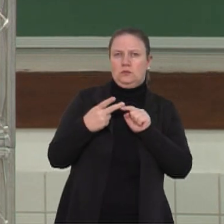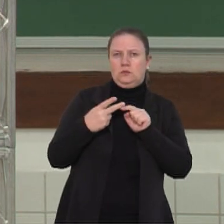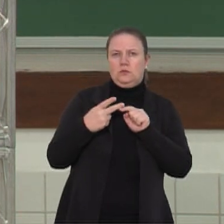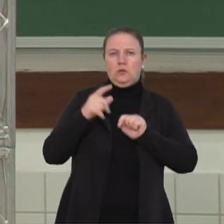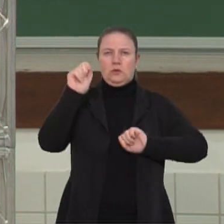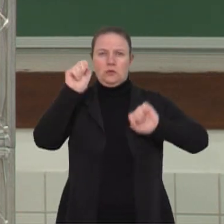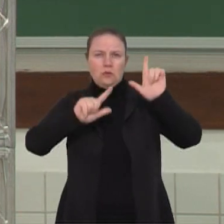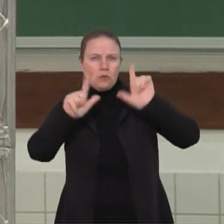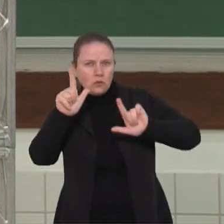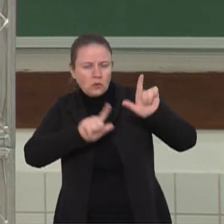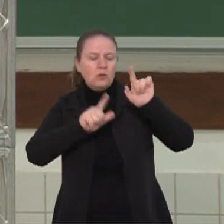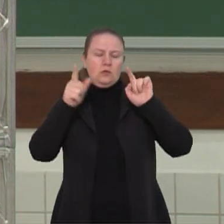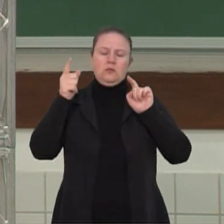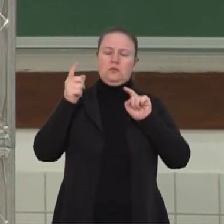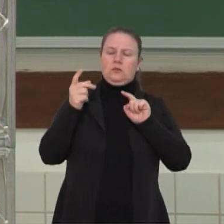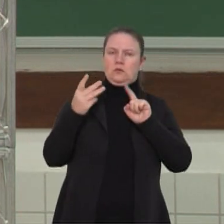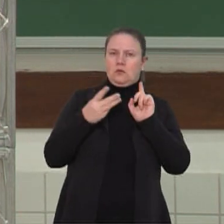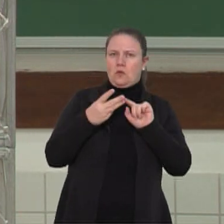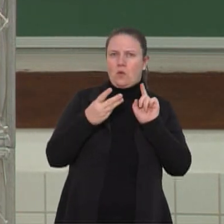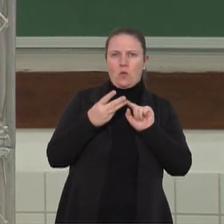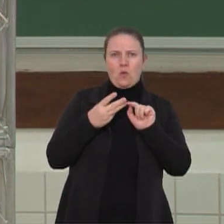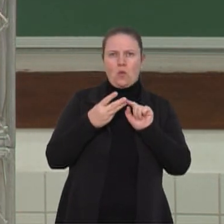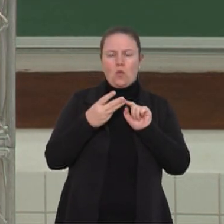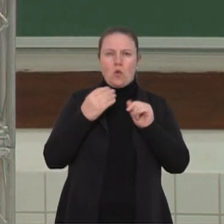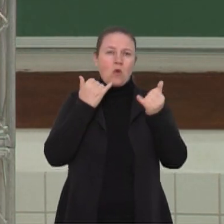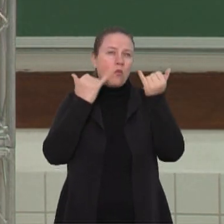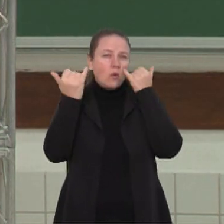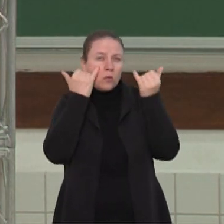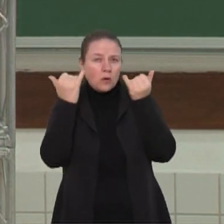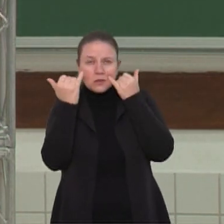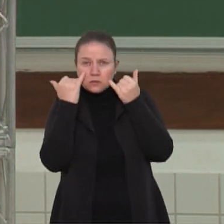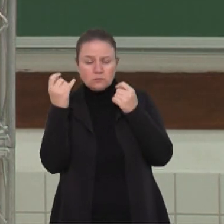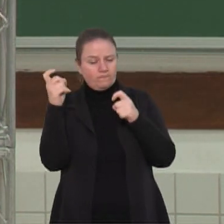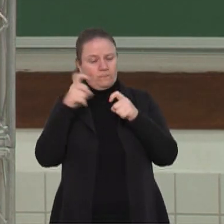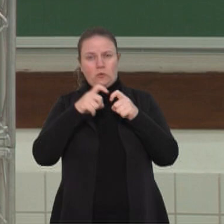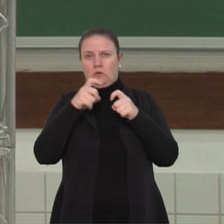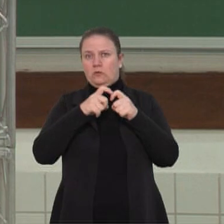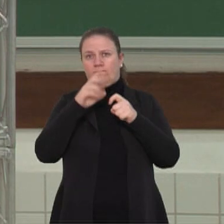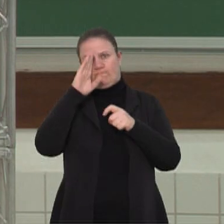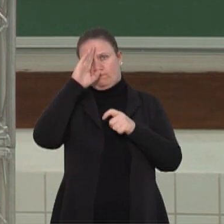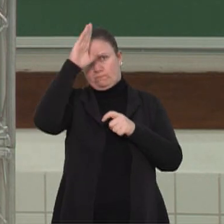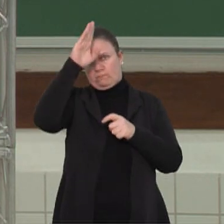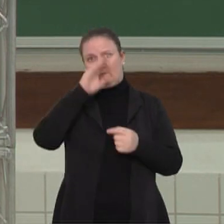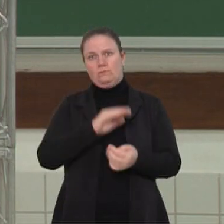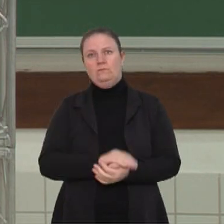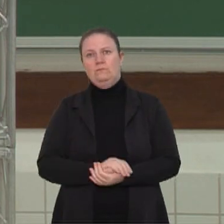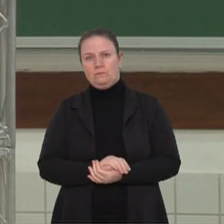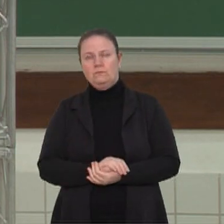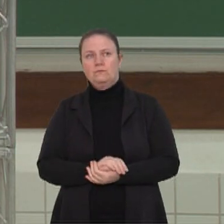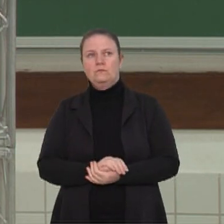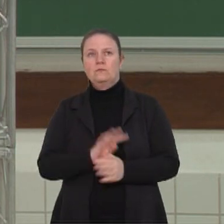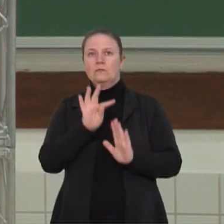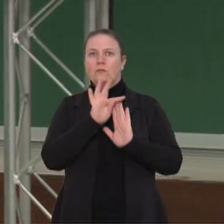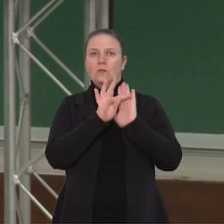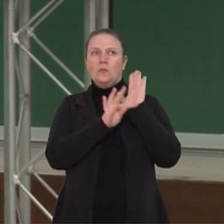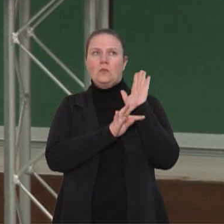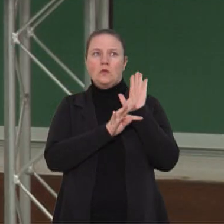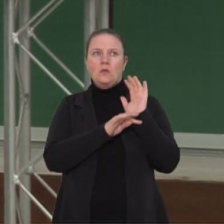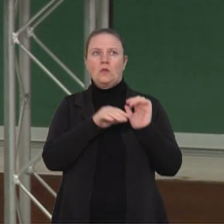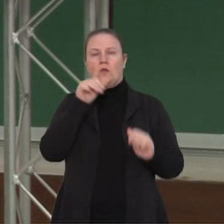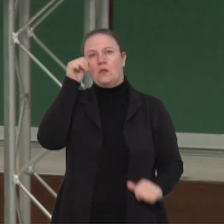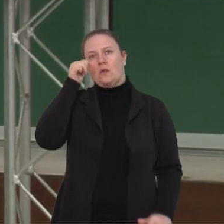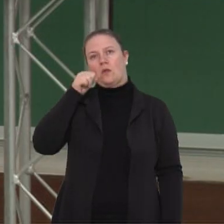médicos estão bastante em alta, né? Então vamos conhecer esse texto que foi escrito pela Maria